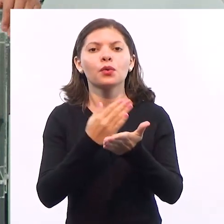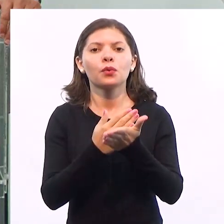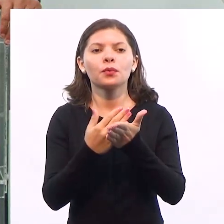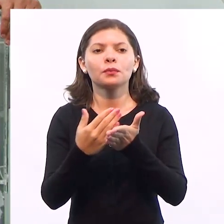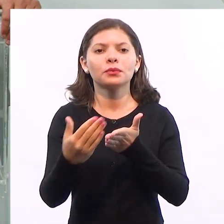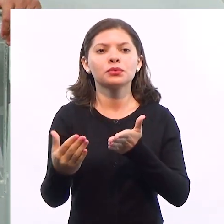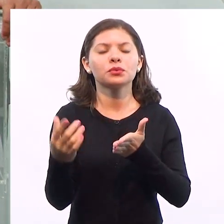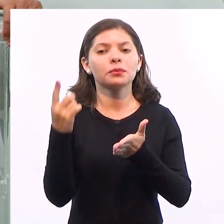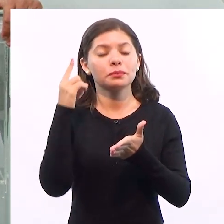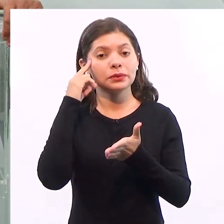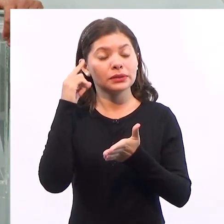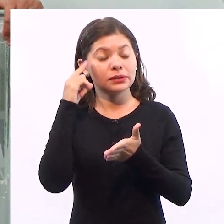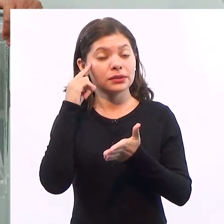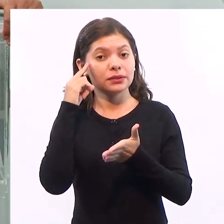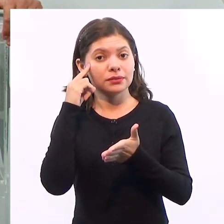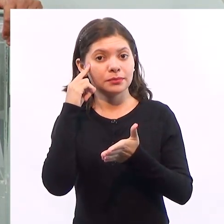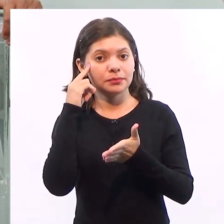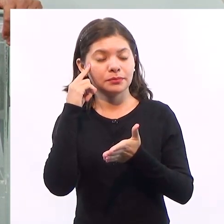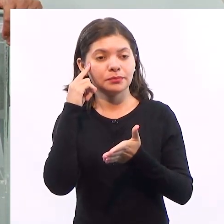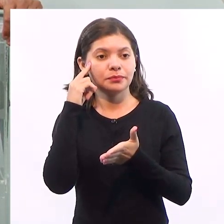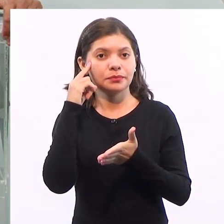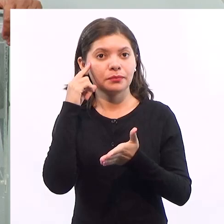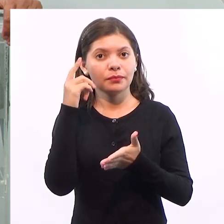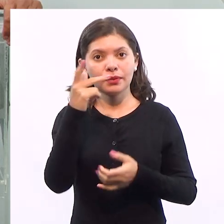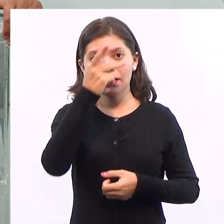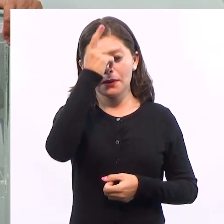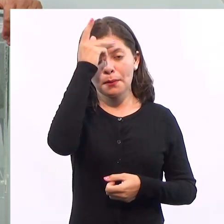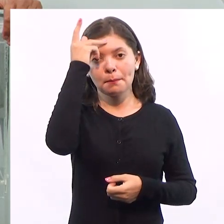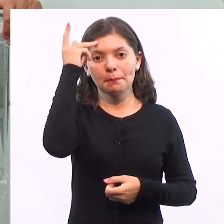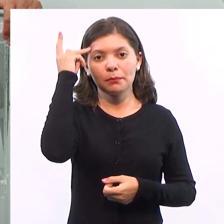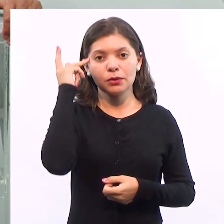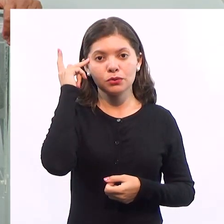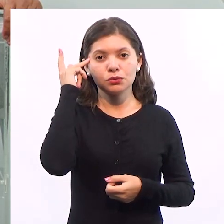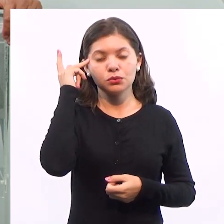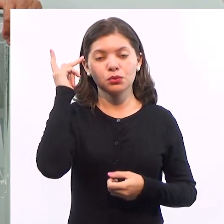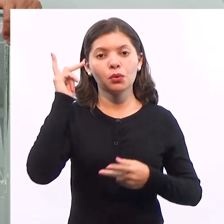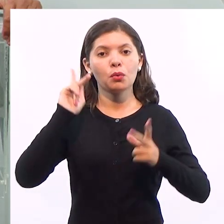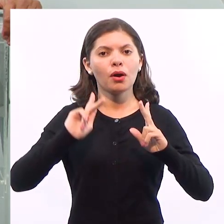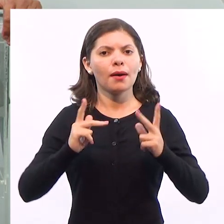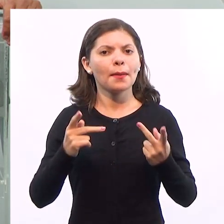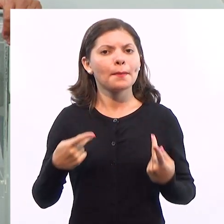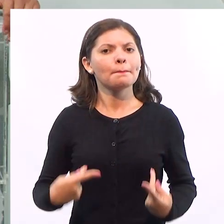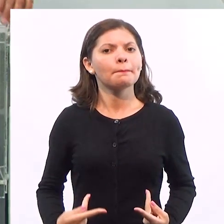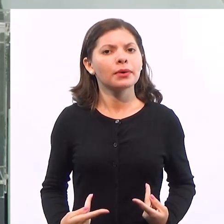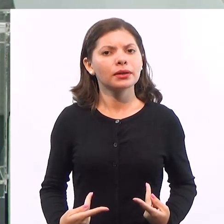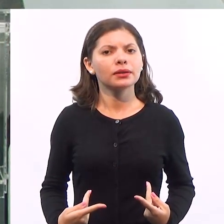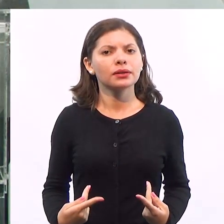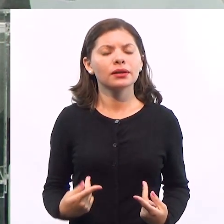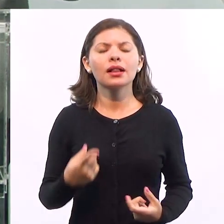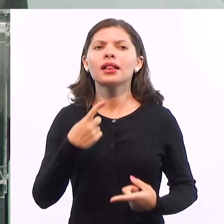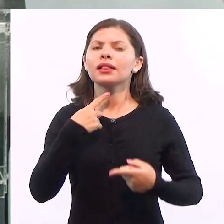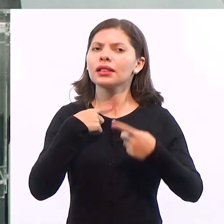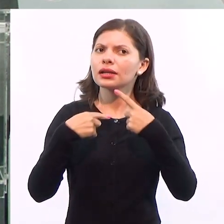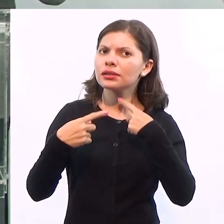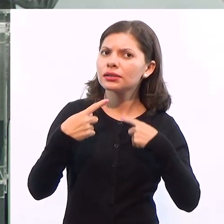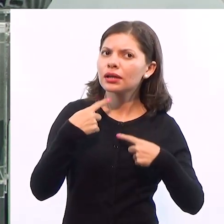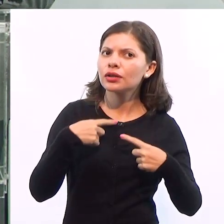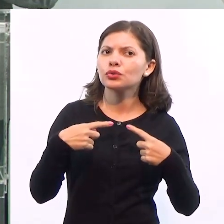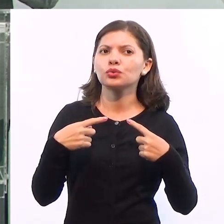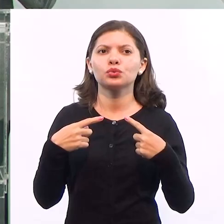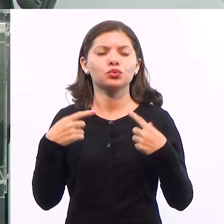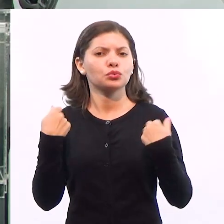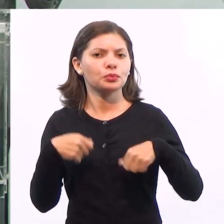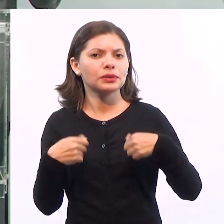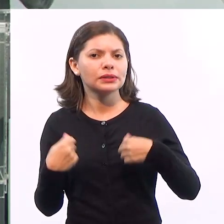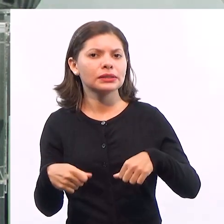seguinte, opa, o trabalhador, a pessoa humana, além de ter desejos,